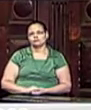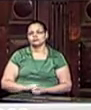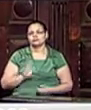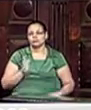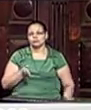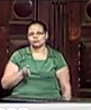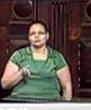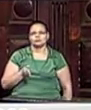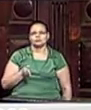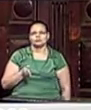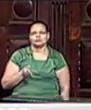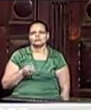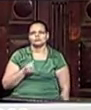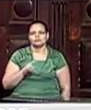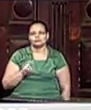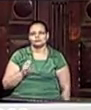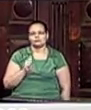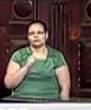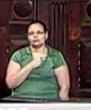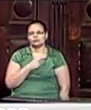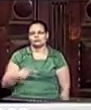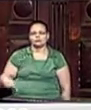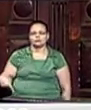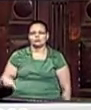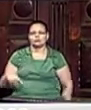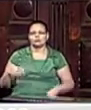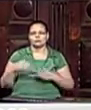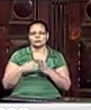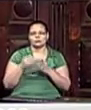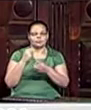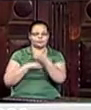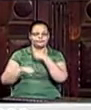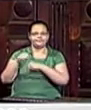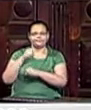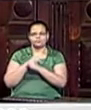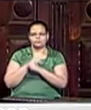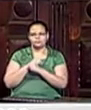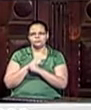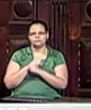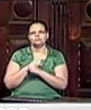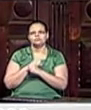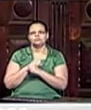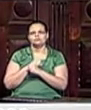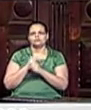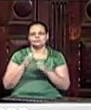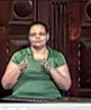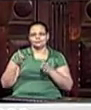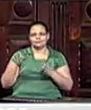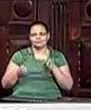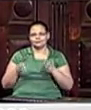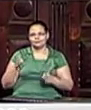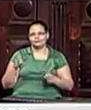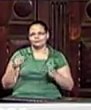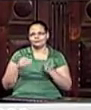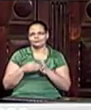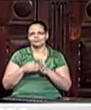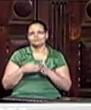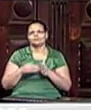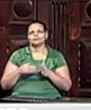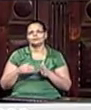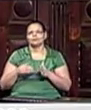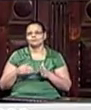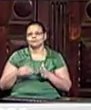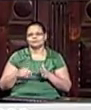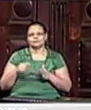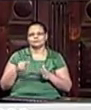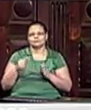Já, senhora Presidente, no último ano, no último período de elaboração